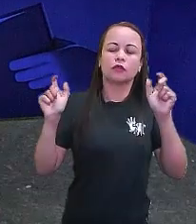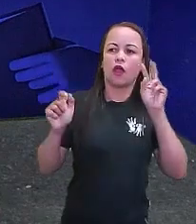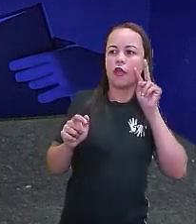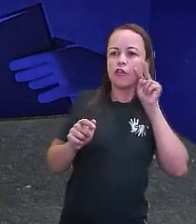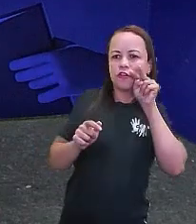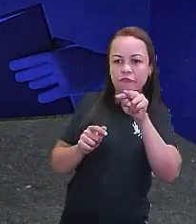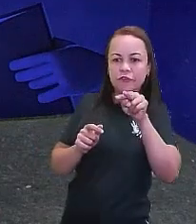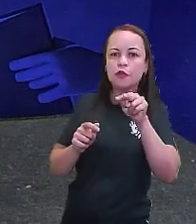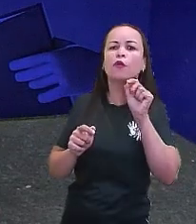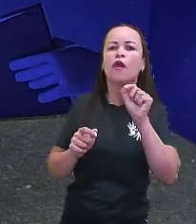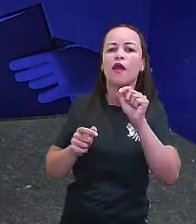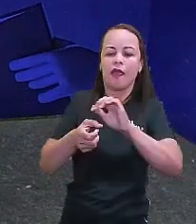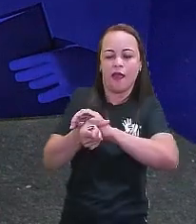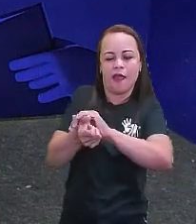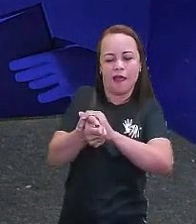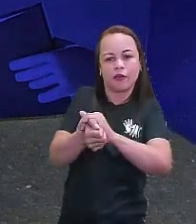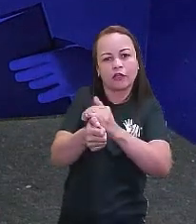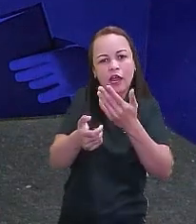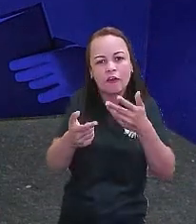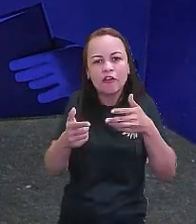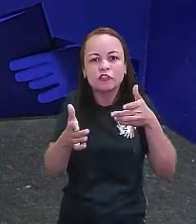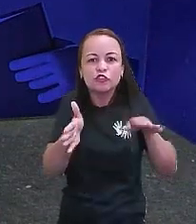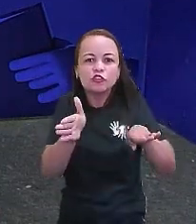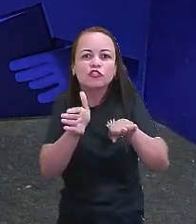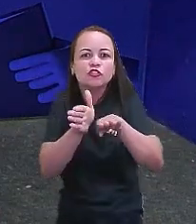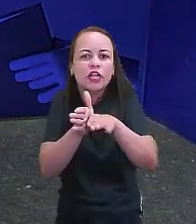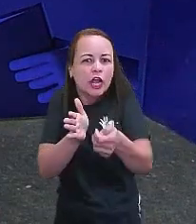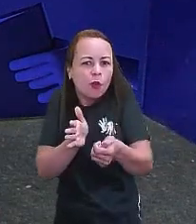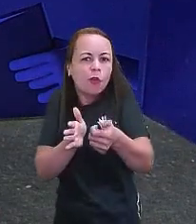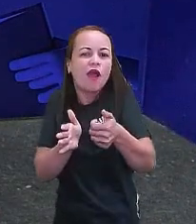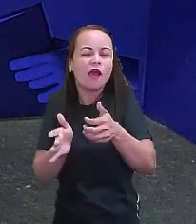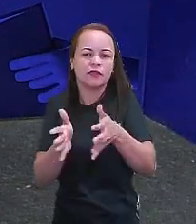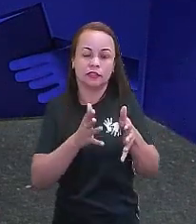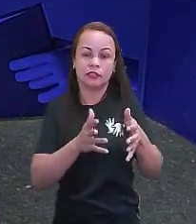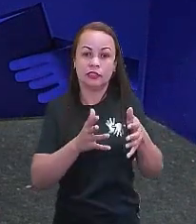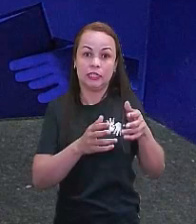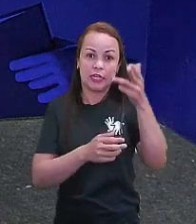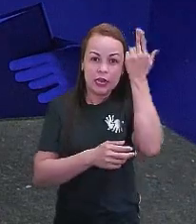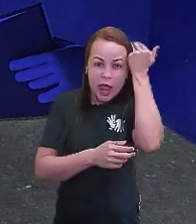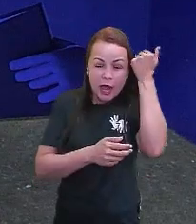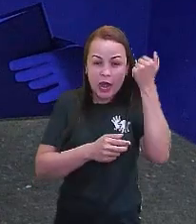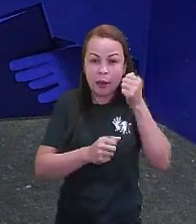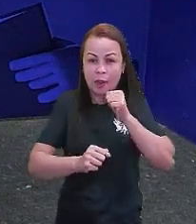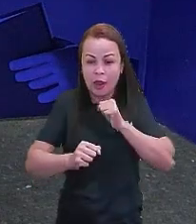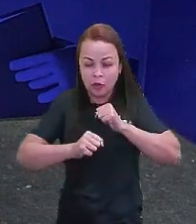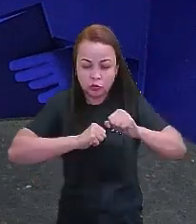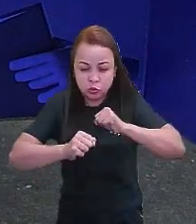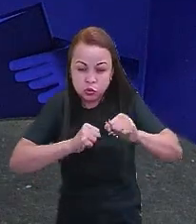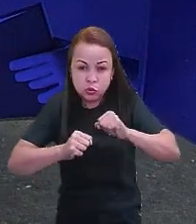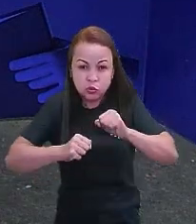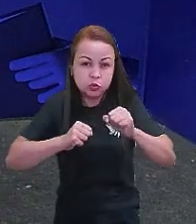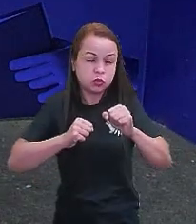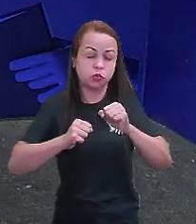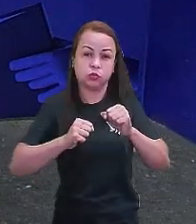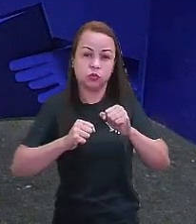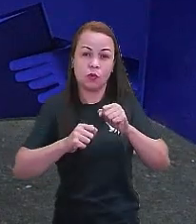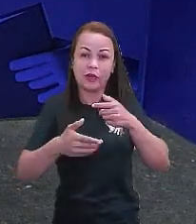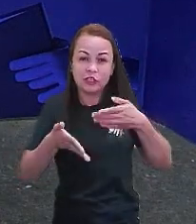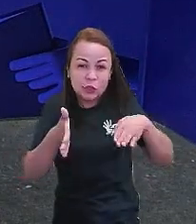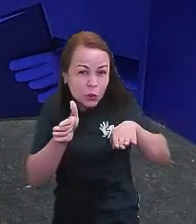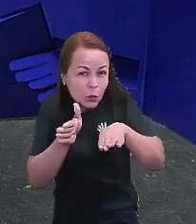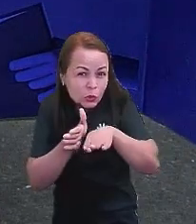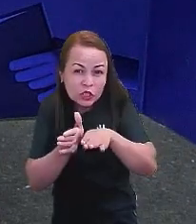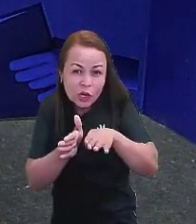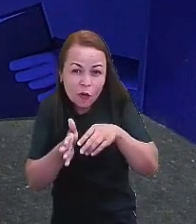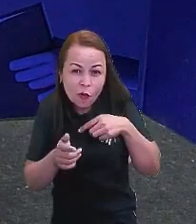estava chegando no final. E a lebre então, ó, disparou. Mas não adiantou, porque a